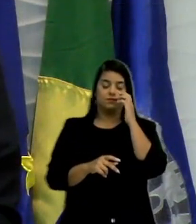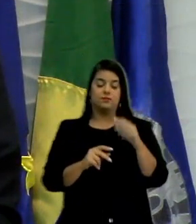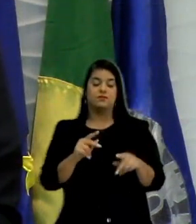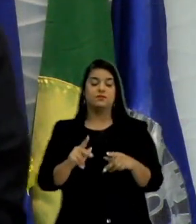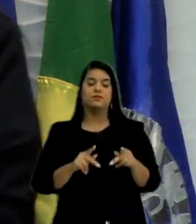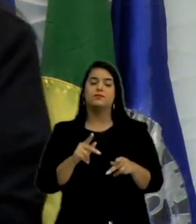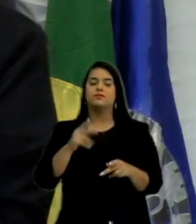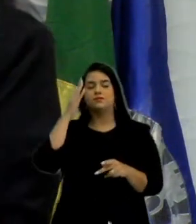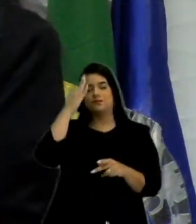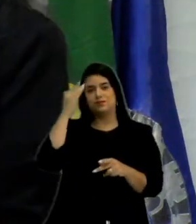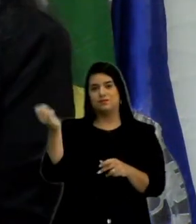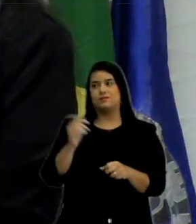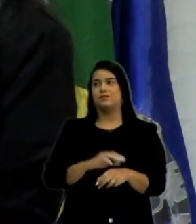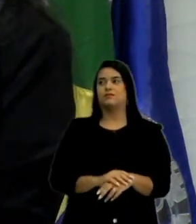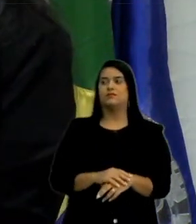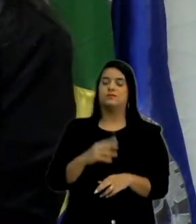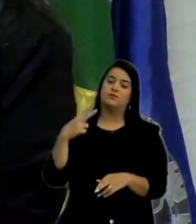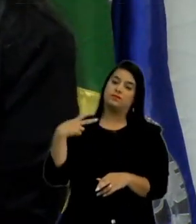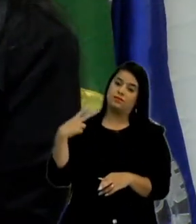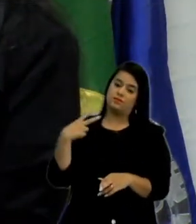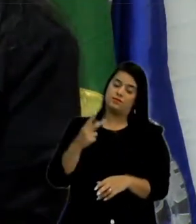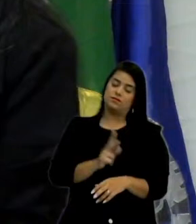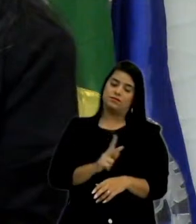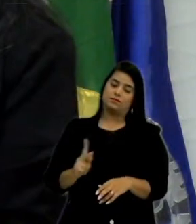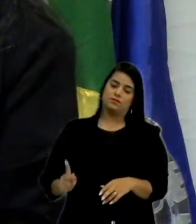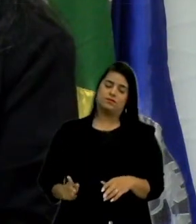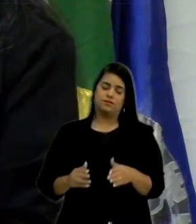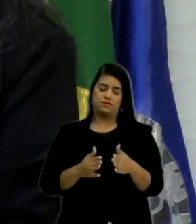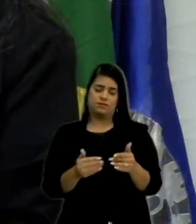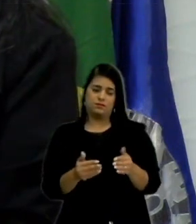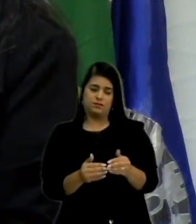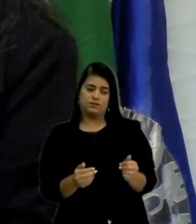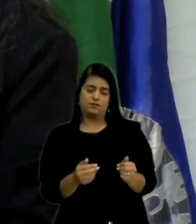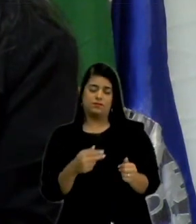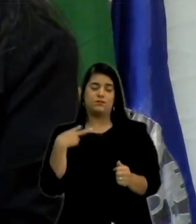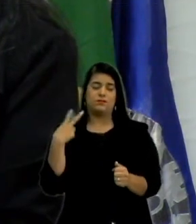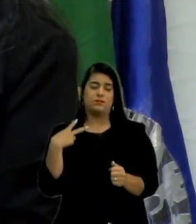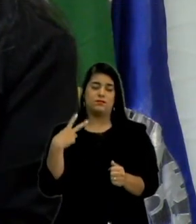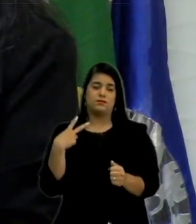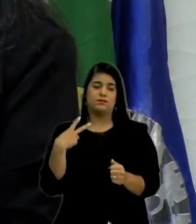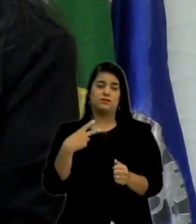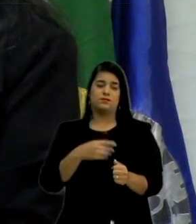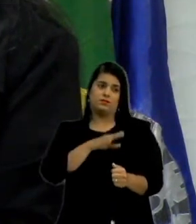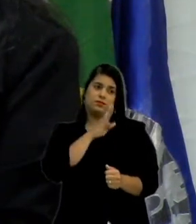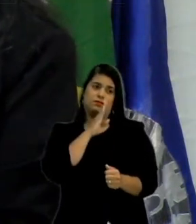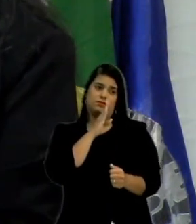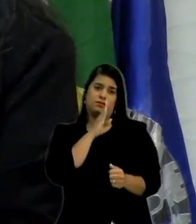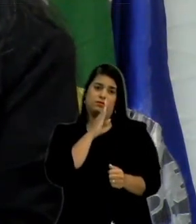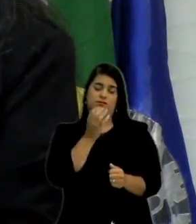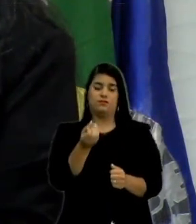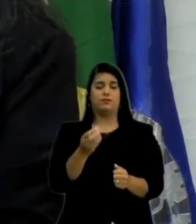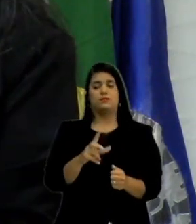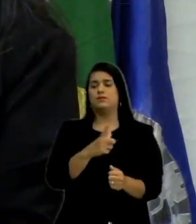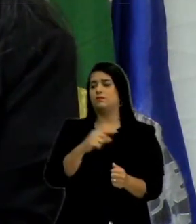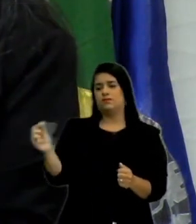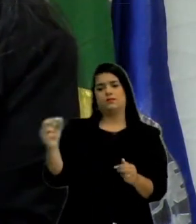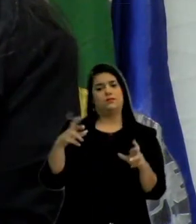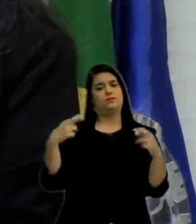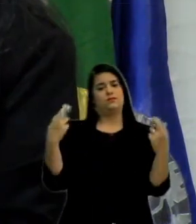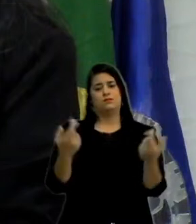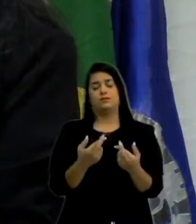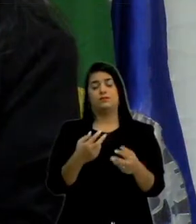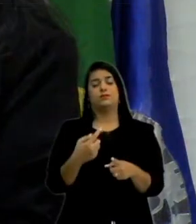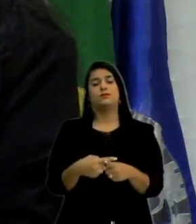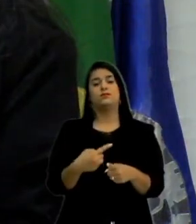E o povo sabe. Vereador, presidente, peça para o vereador ficar calado ou se retirar da sessão.